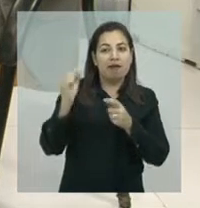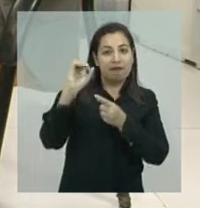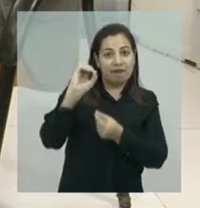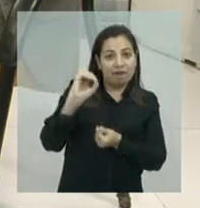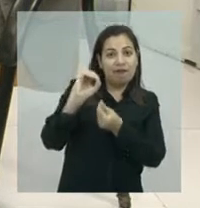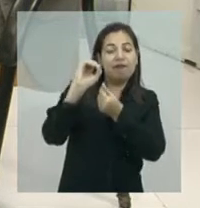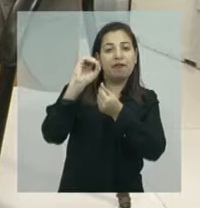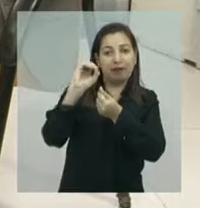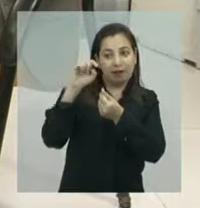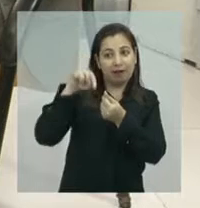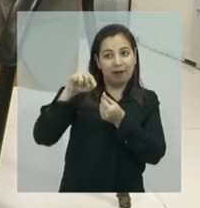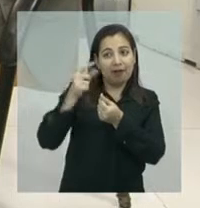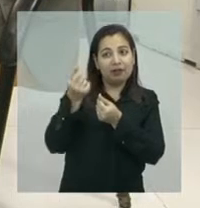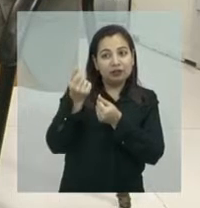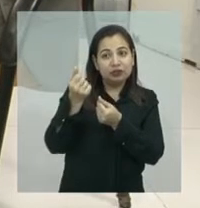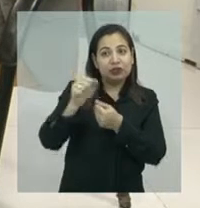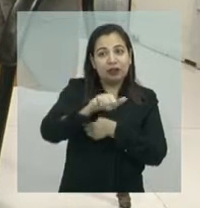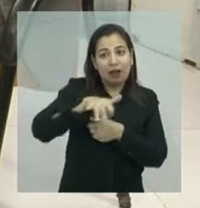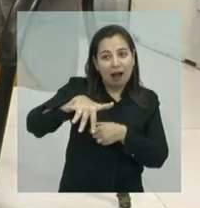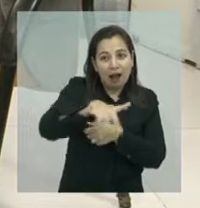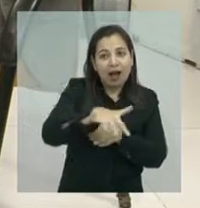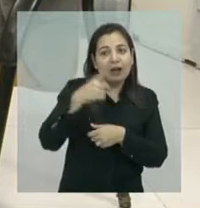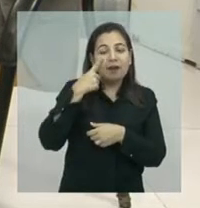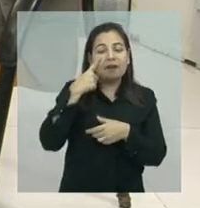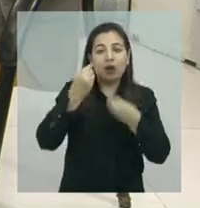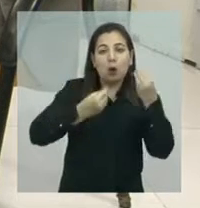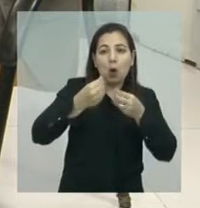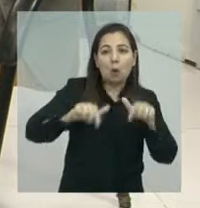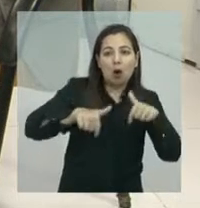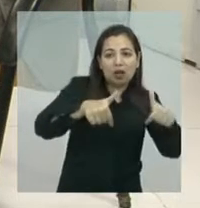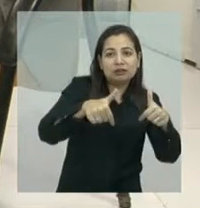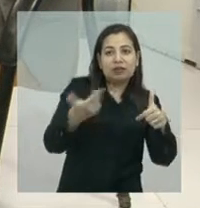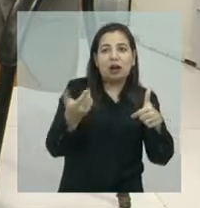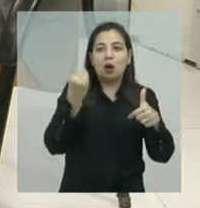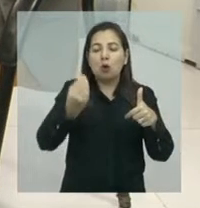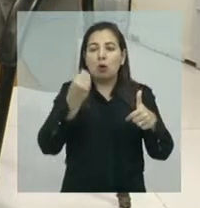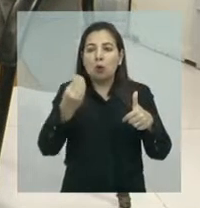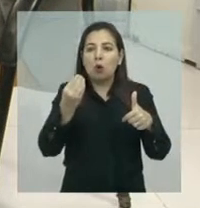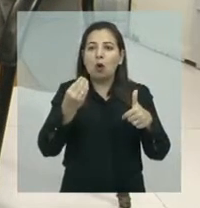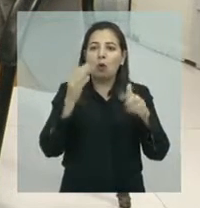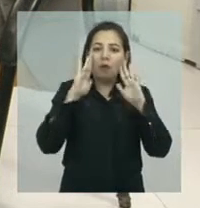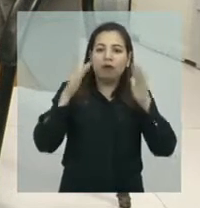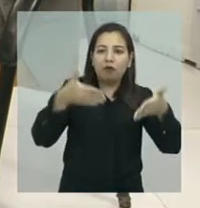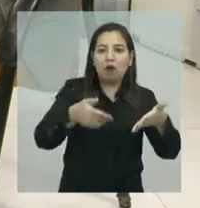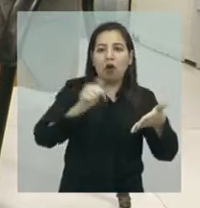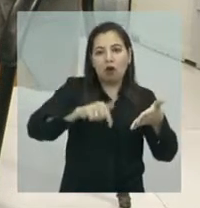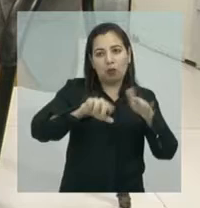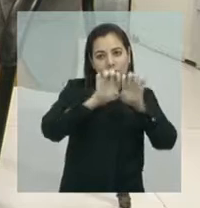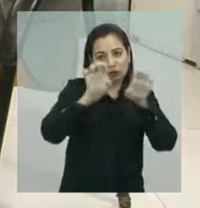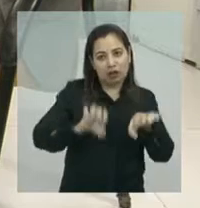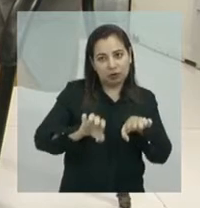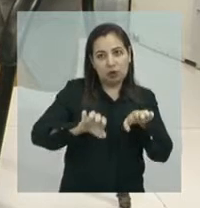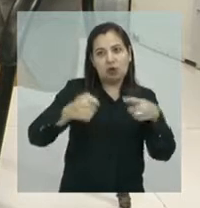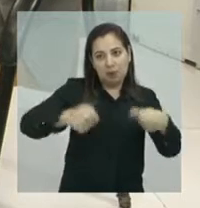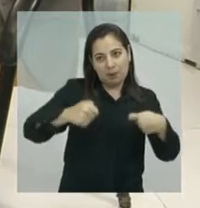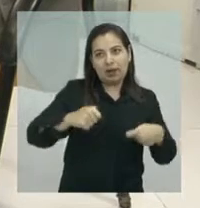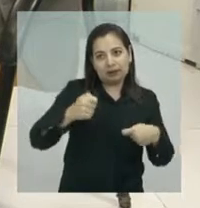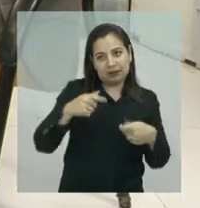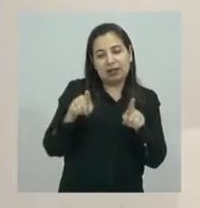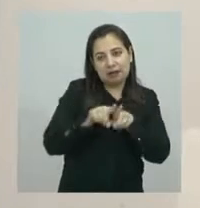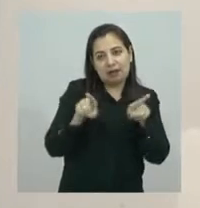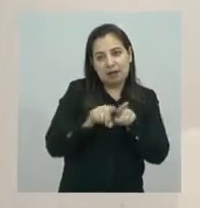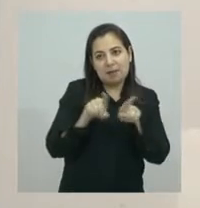verbas para que determinadas ações relacionadas com o Estatuto possam ser executadas.